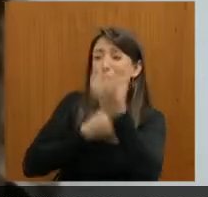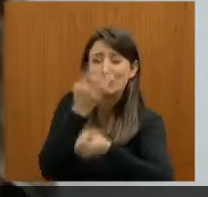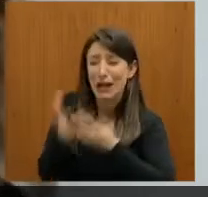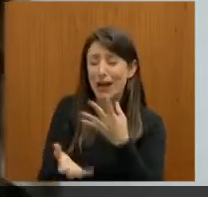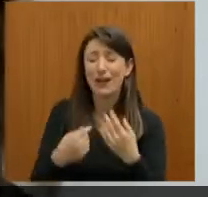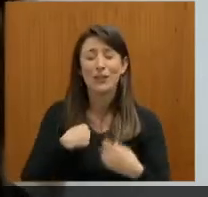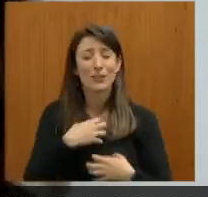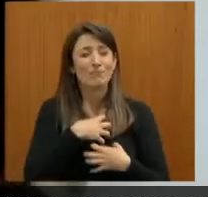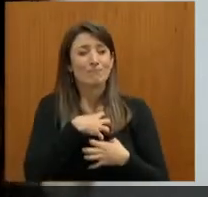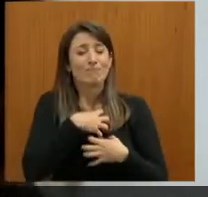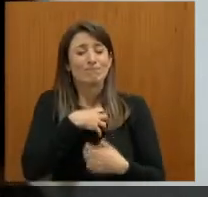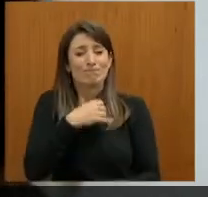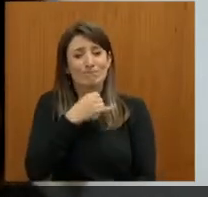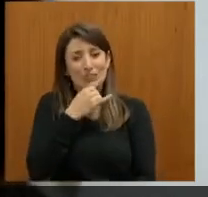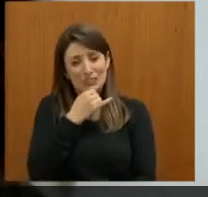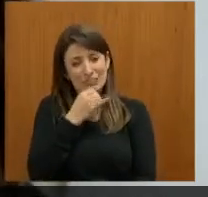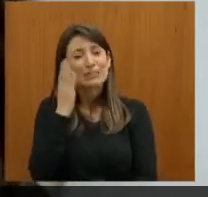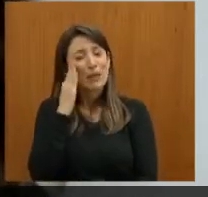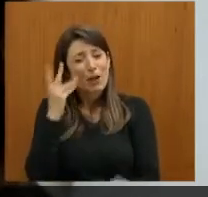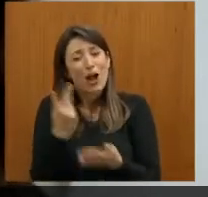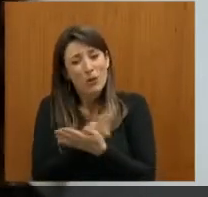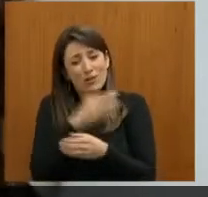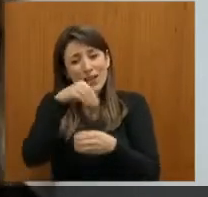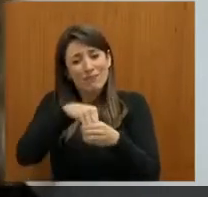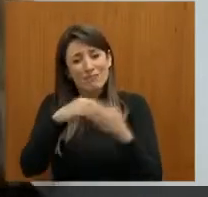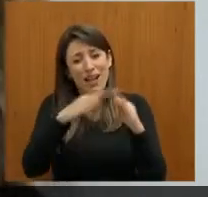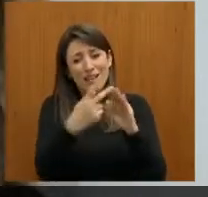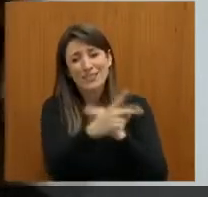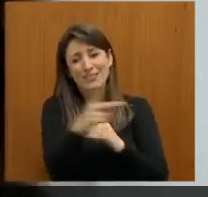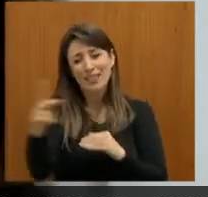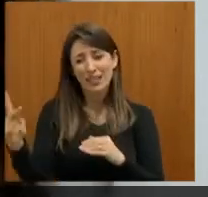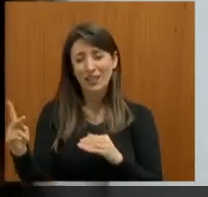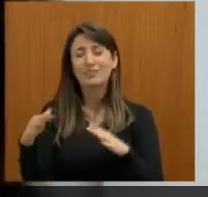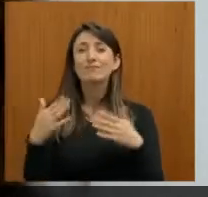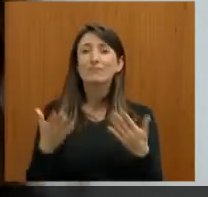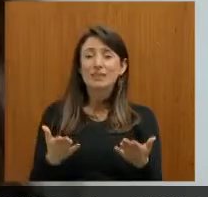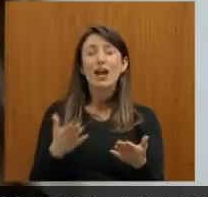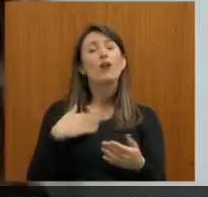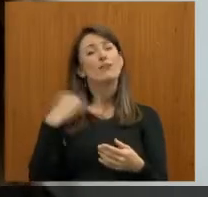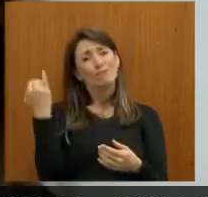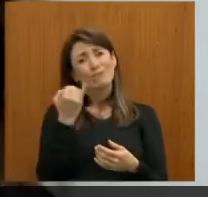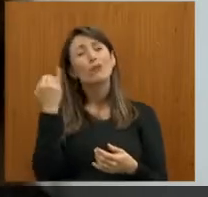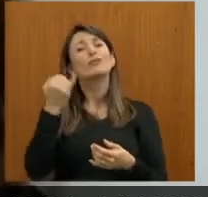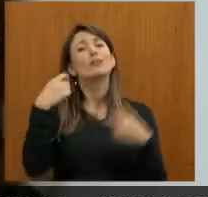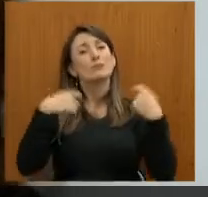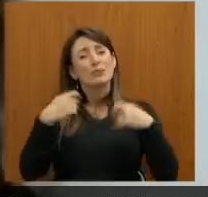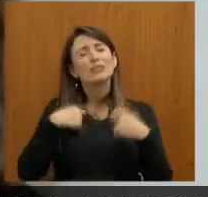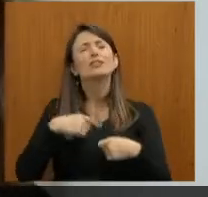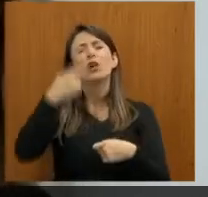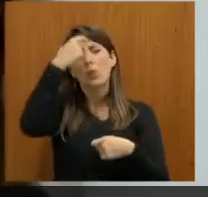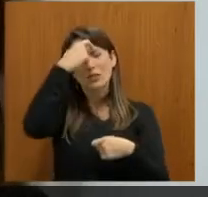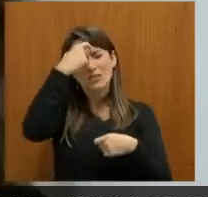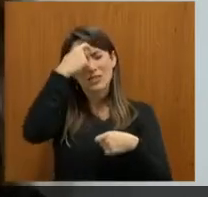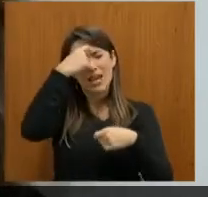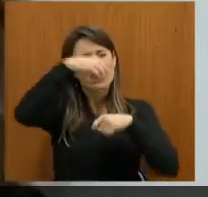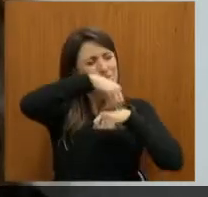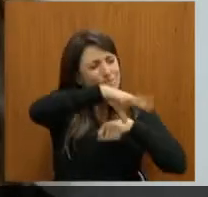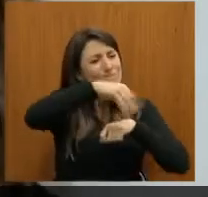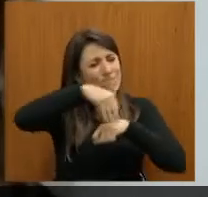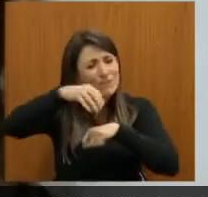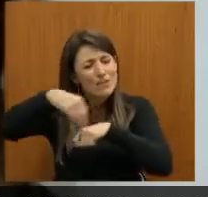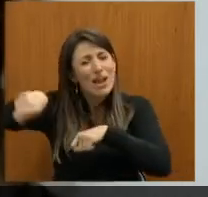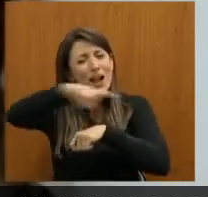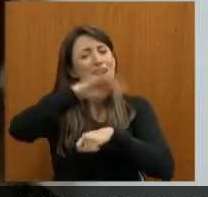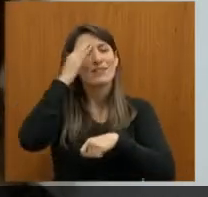e penso eu que é trazendo então a conscientização né entre homens e mulheres do respeito muito